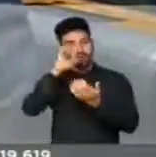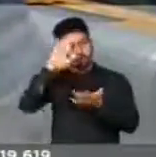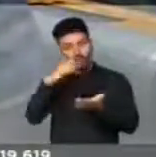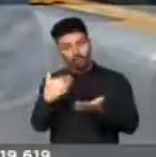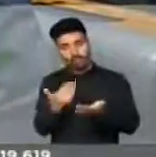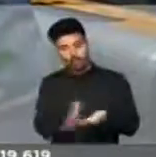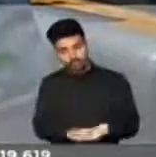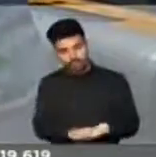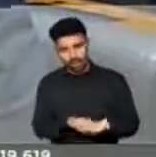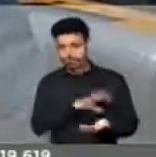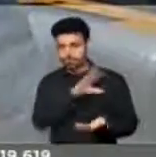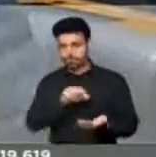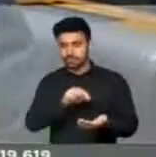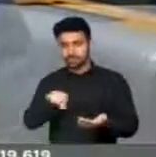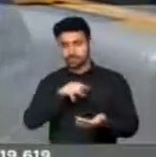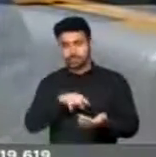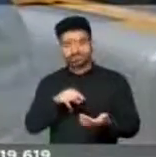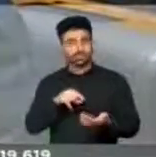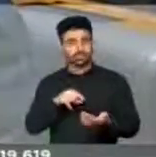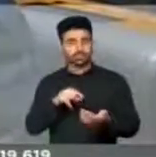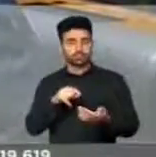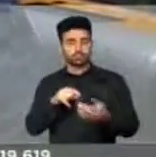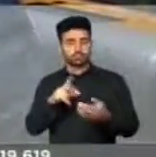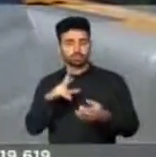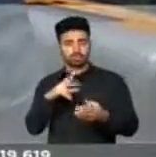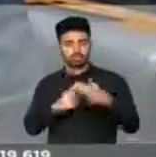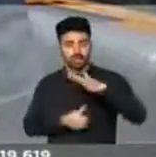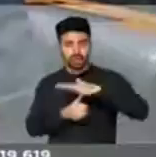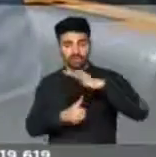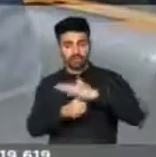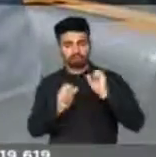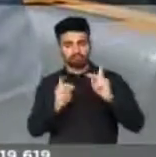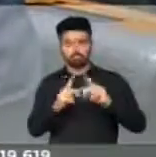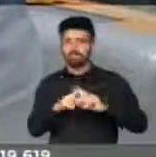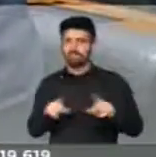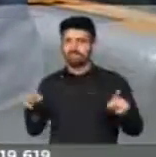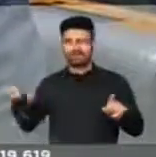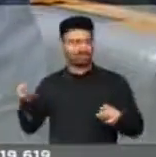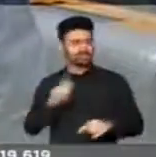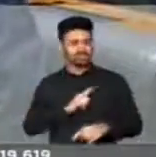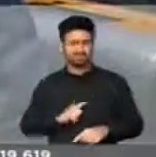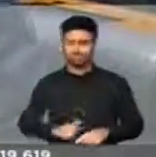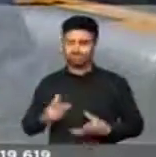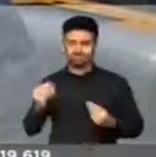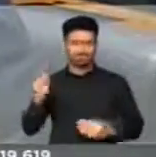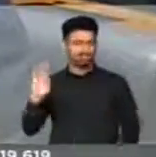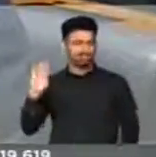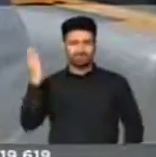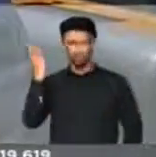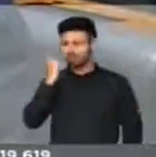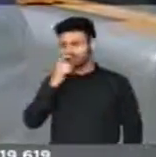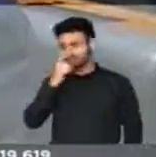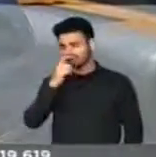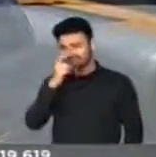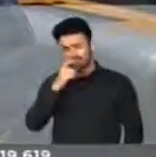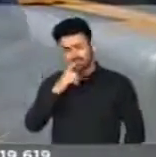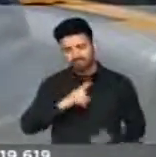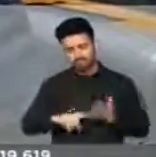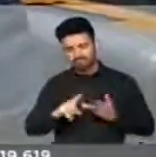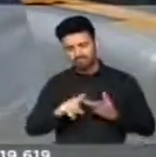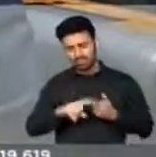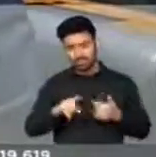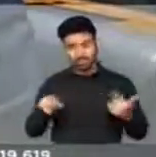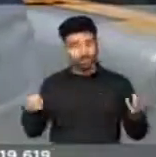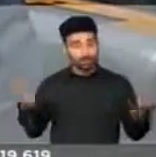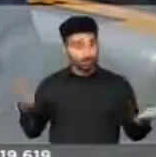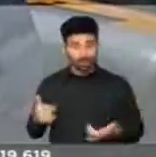públicas, particulares, mas infelizmente esse governo é muita demagogia, muita mentira, mentira deslavada, e não tem recurso